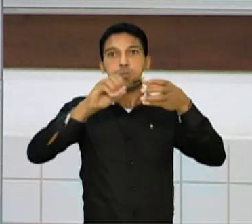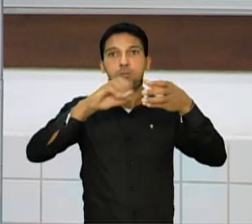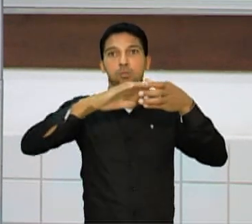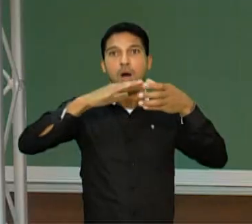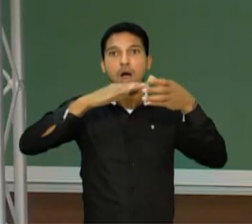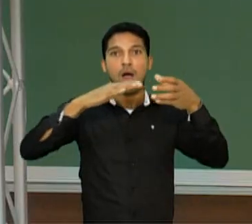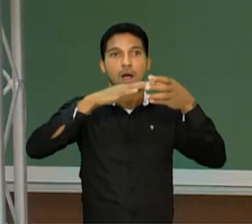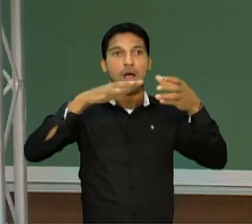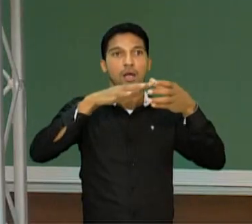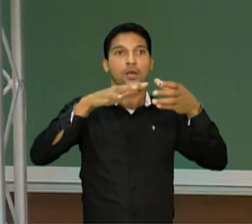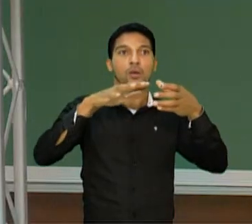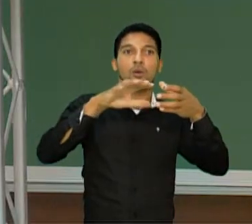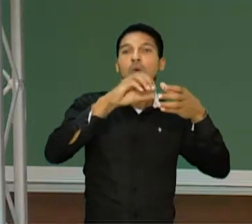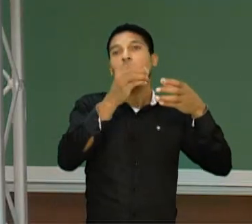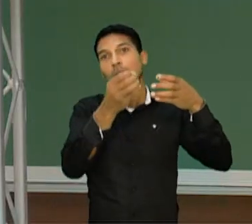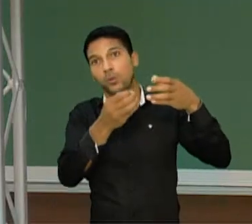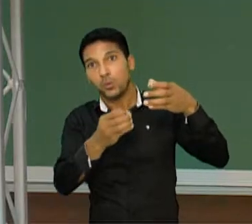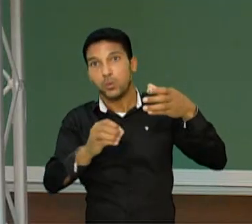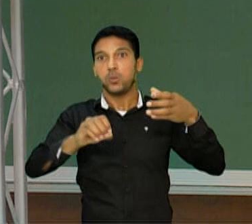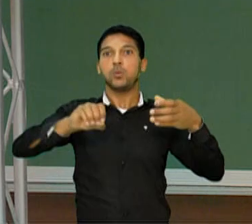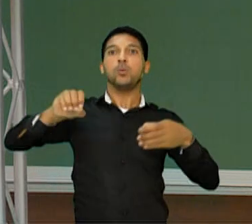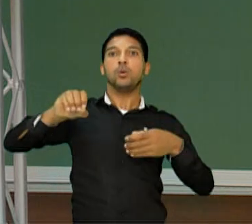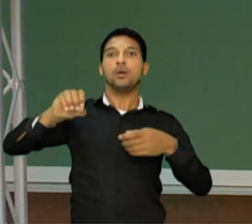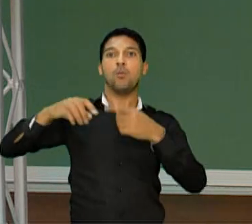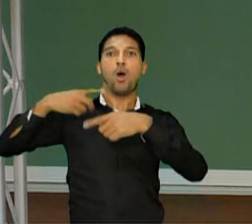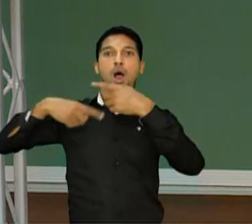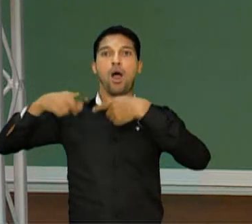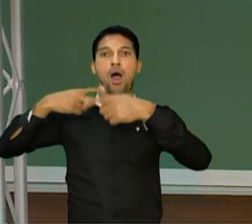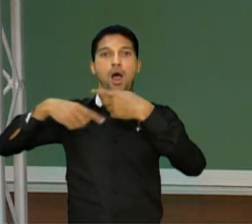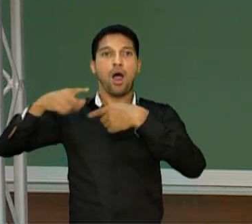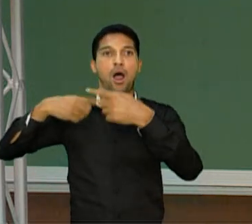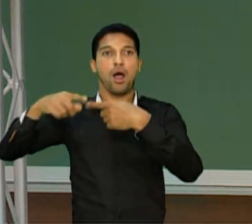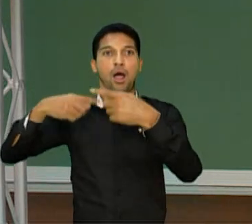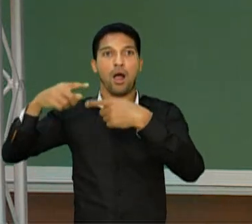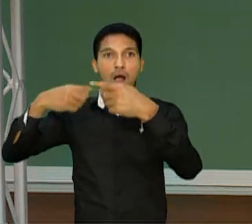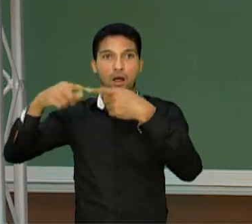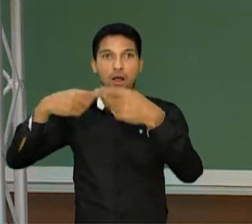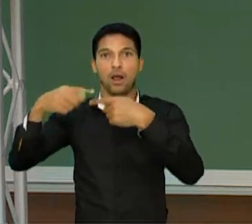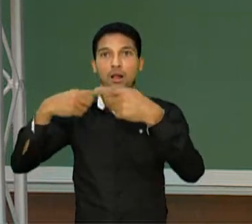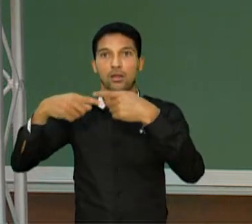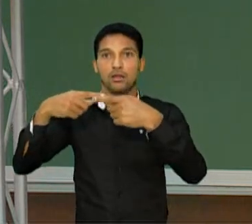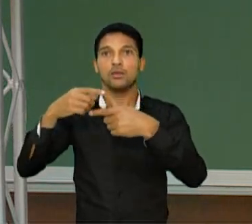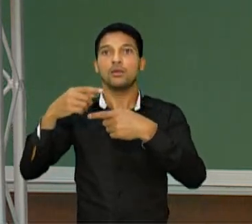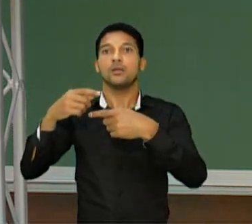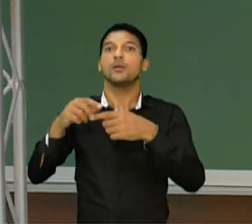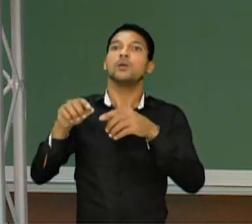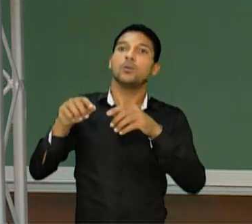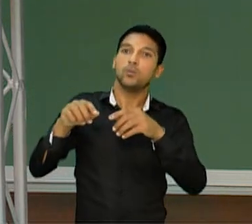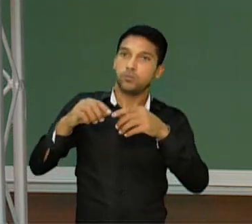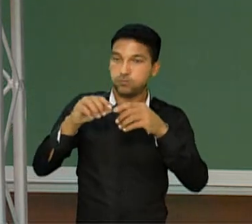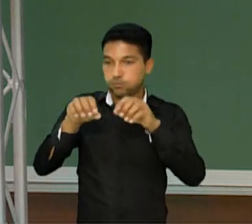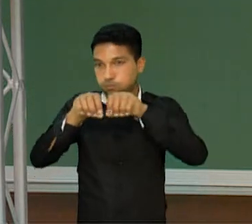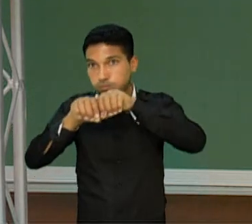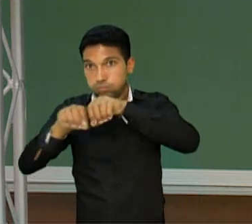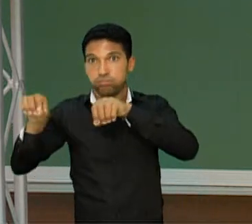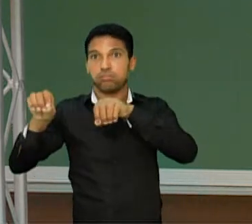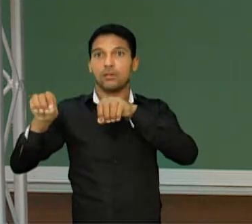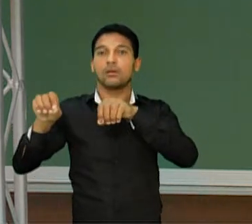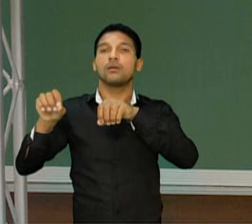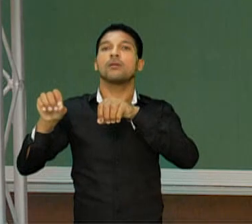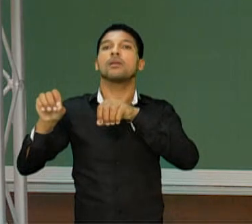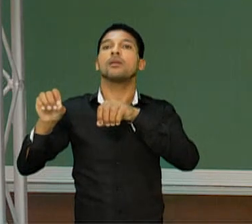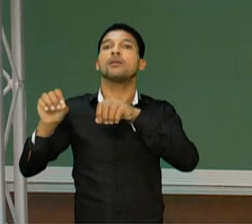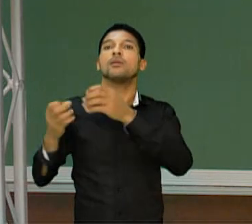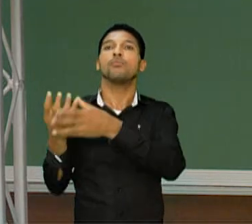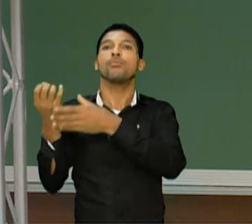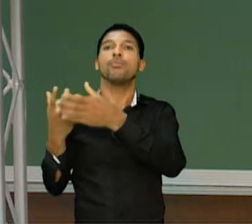que concentra o potencial atômico do núcleo e então passa para o gerador e para, então, a distribuição energética.